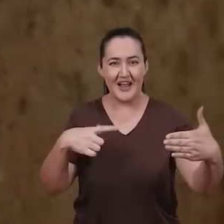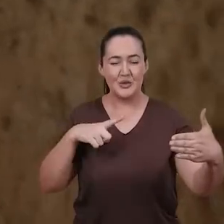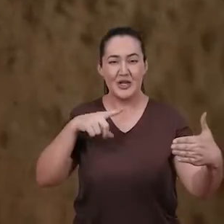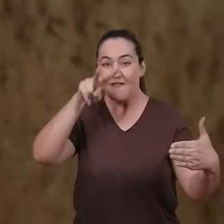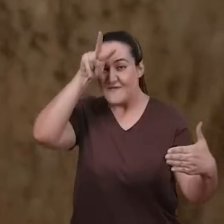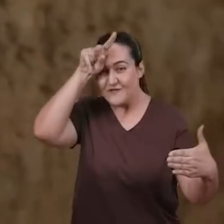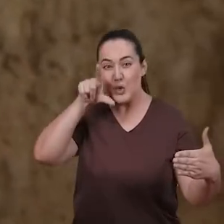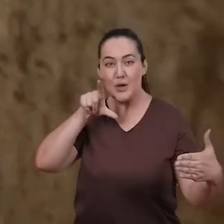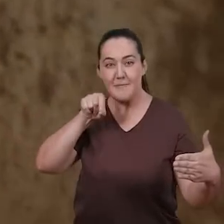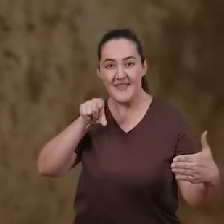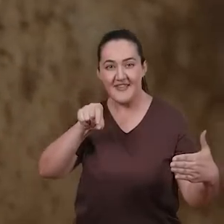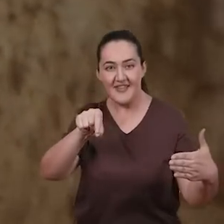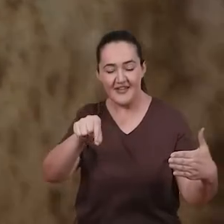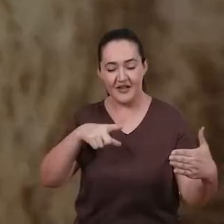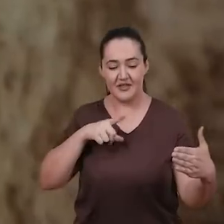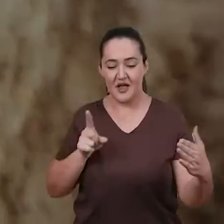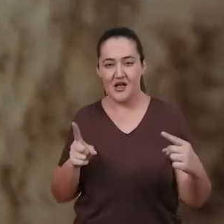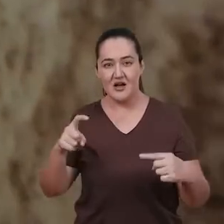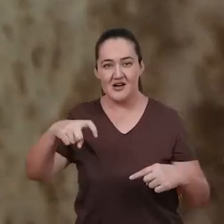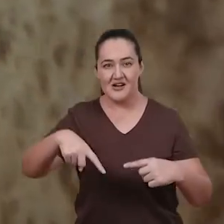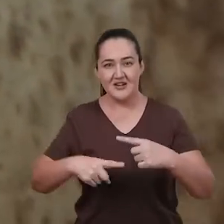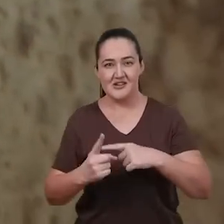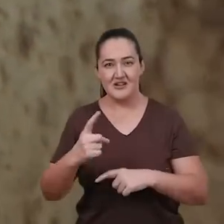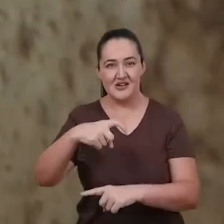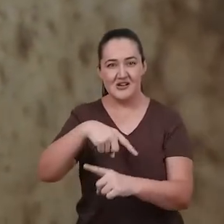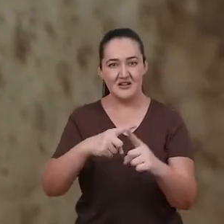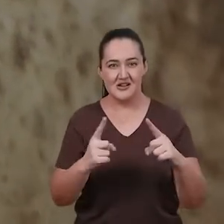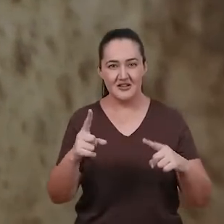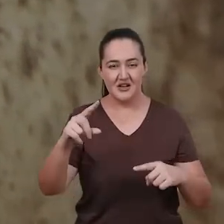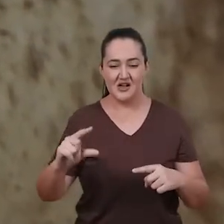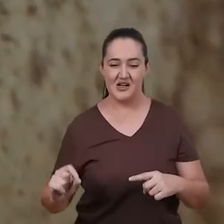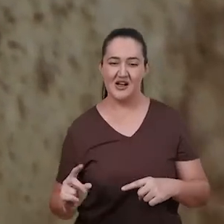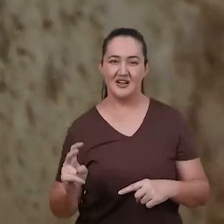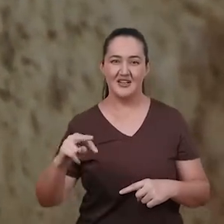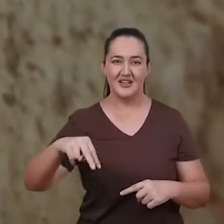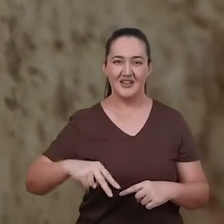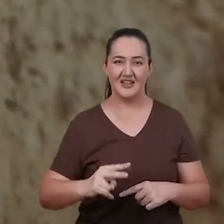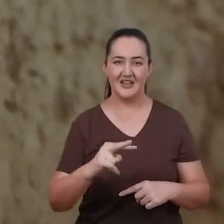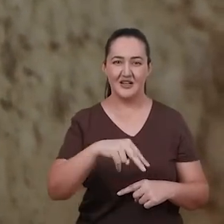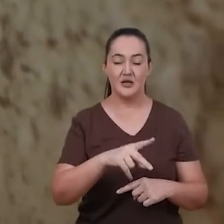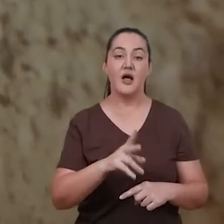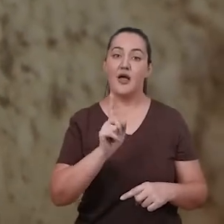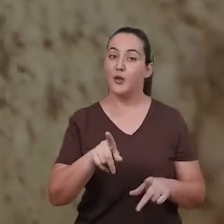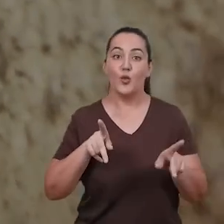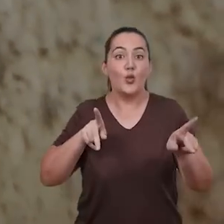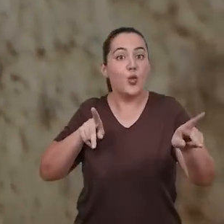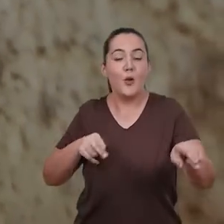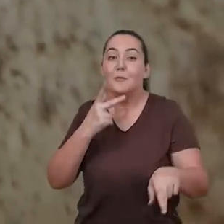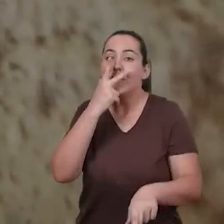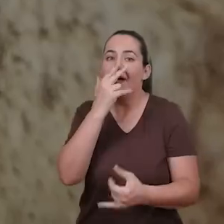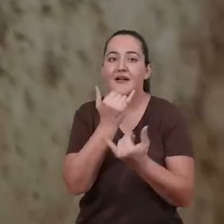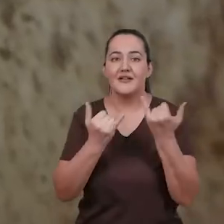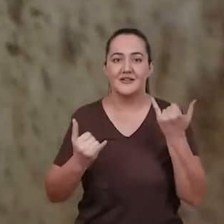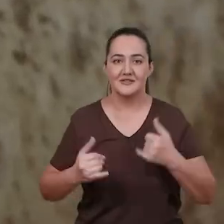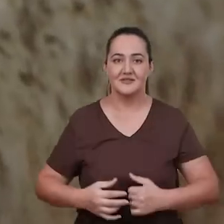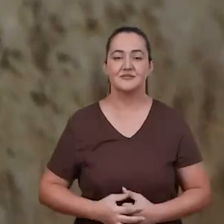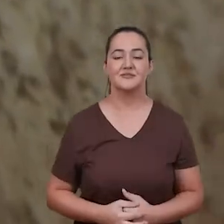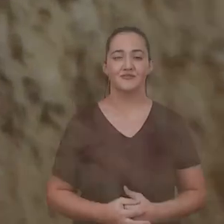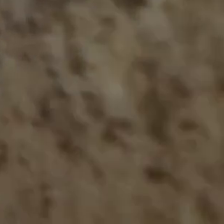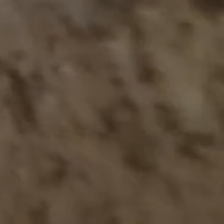que você vê todo ali o labirinto que é feito, os vários nichos, os vários cômodos, tudo por aqui você pode ter uma